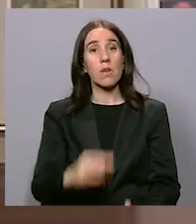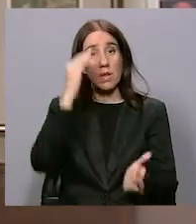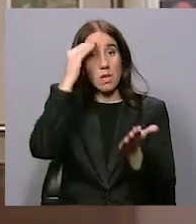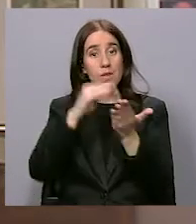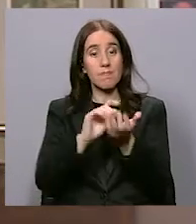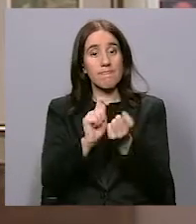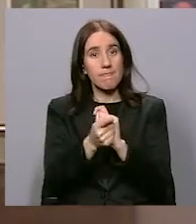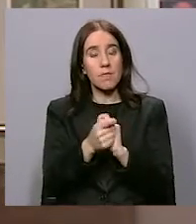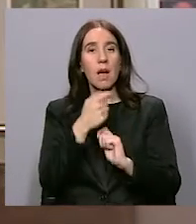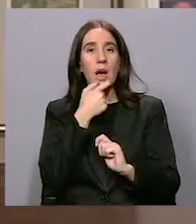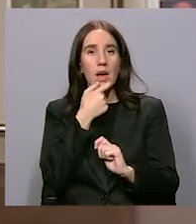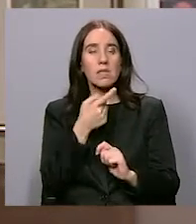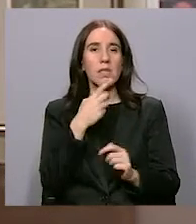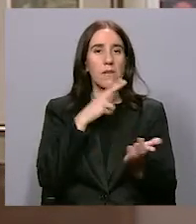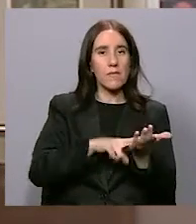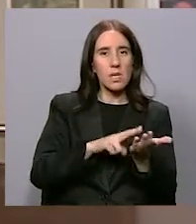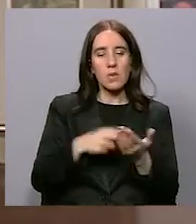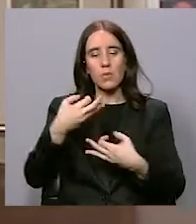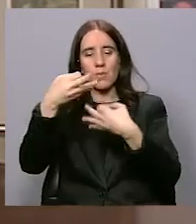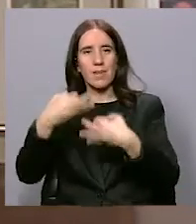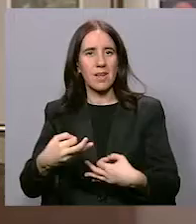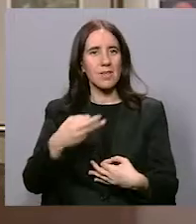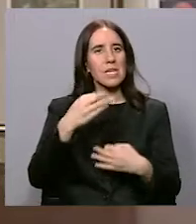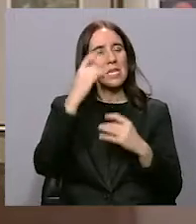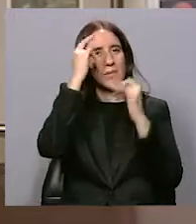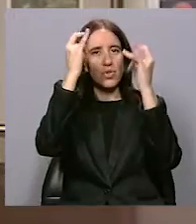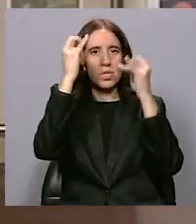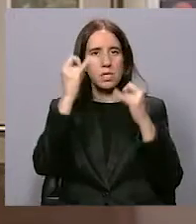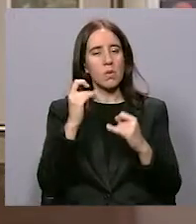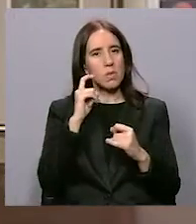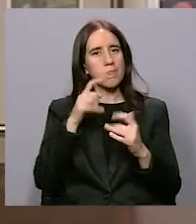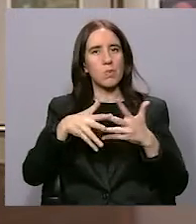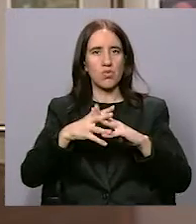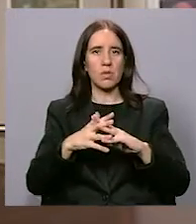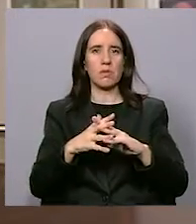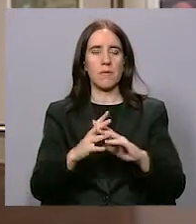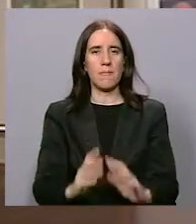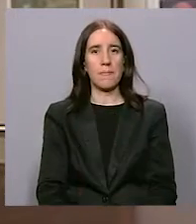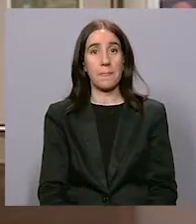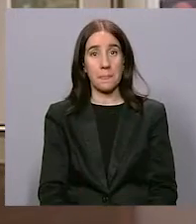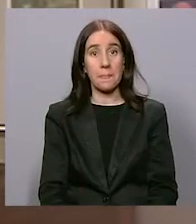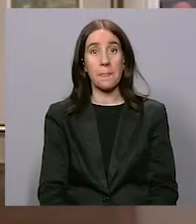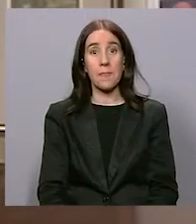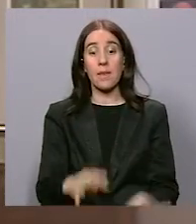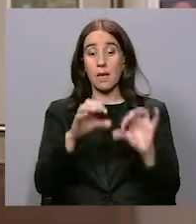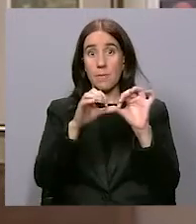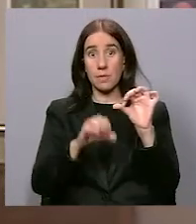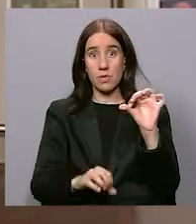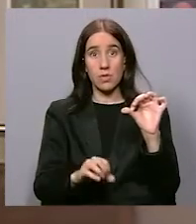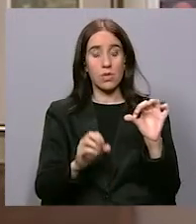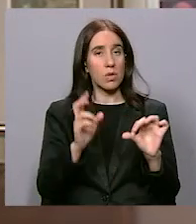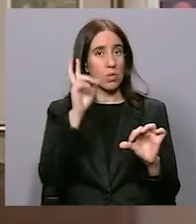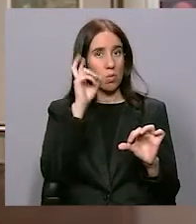reinvenção com verdade o meu lado imaginação e consistência a mensagem de